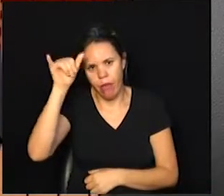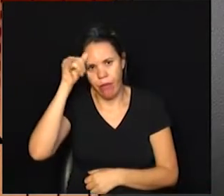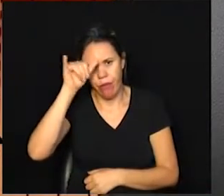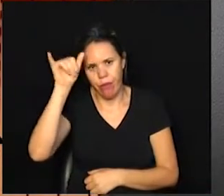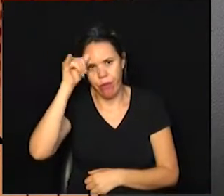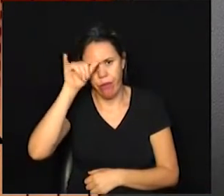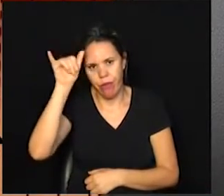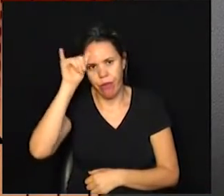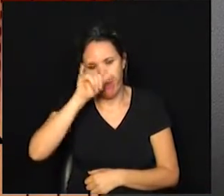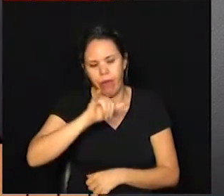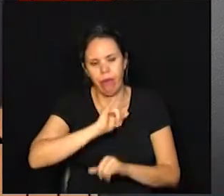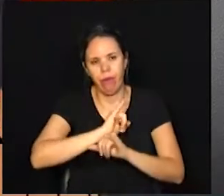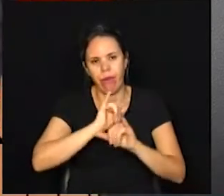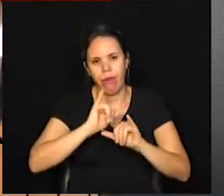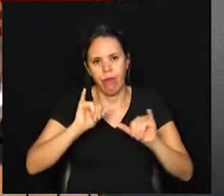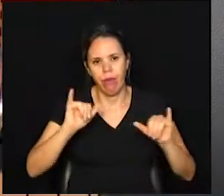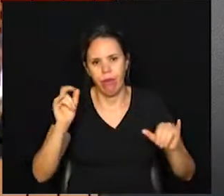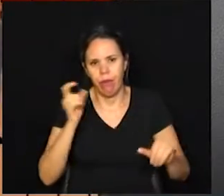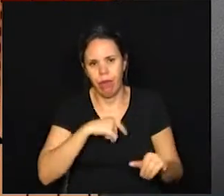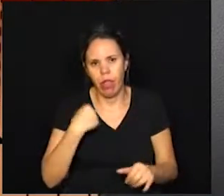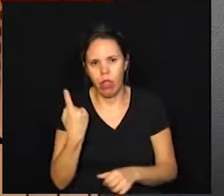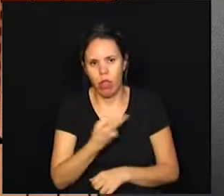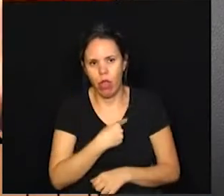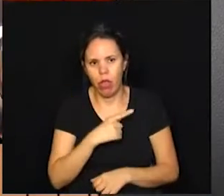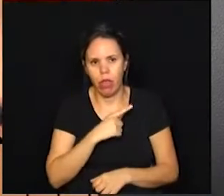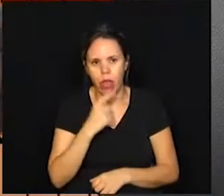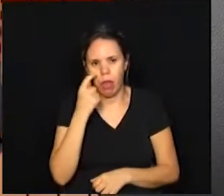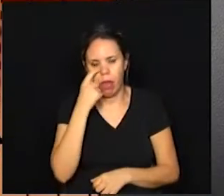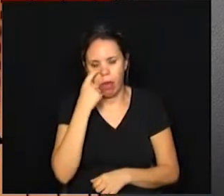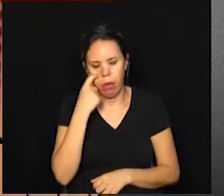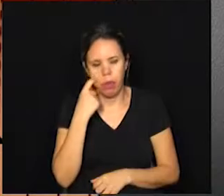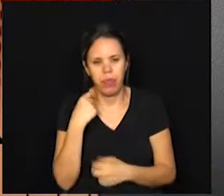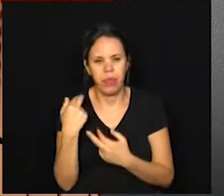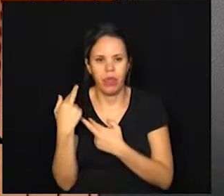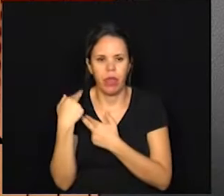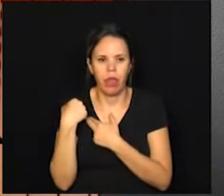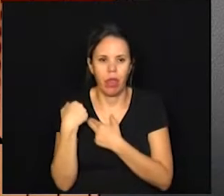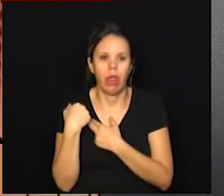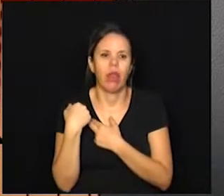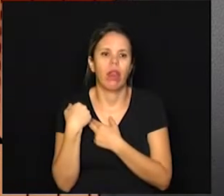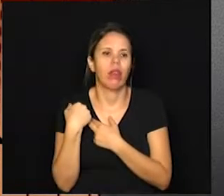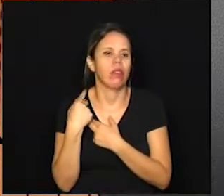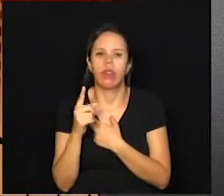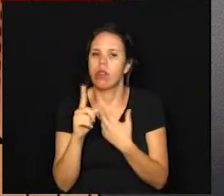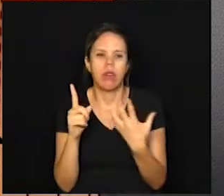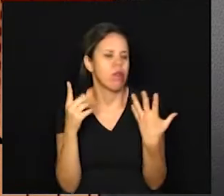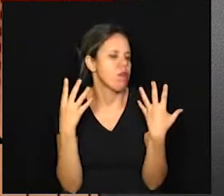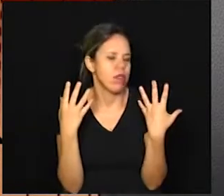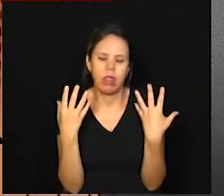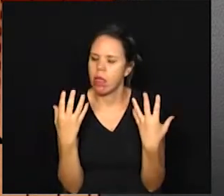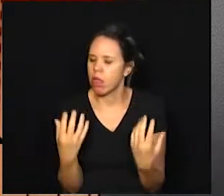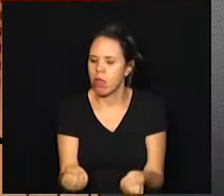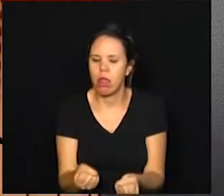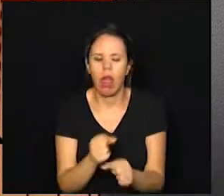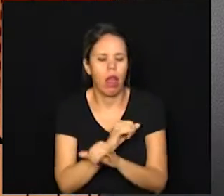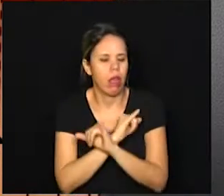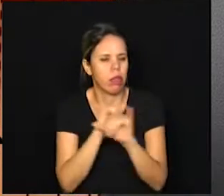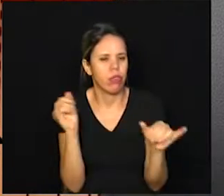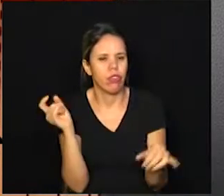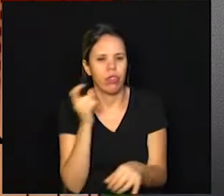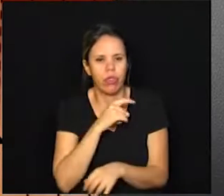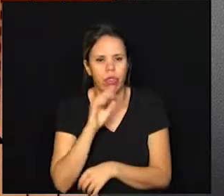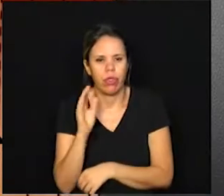dizer, nós tomamos uma posição dizendo não a notícias falsas. E essas notícias